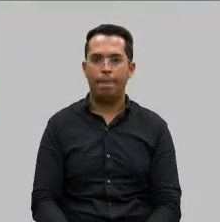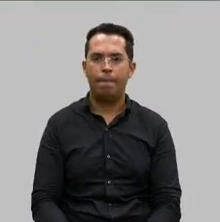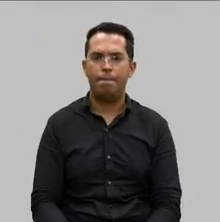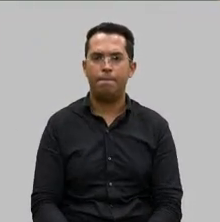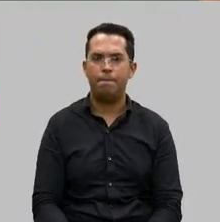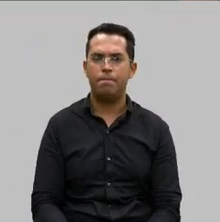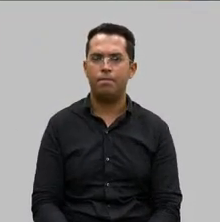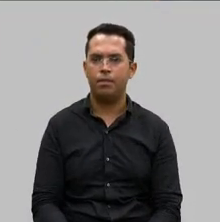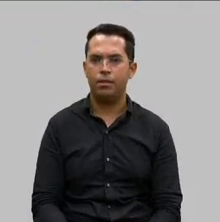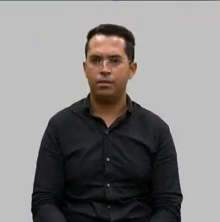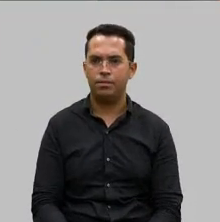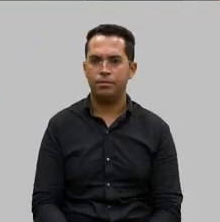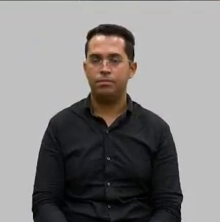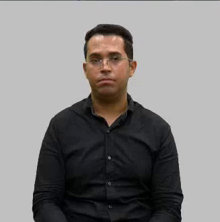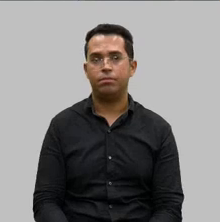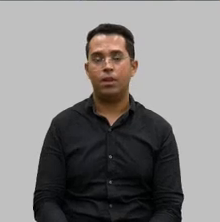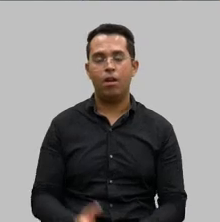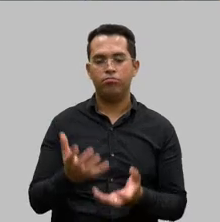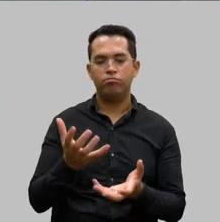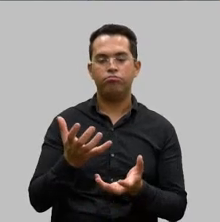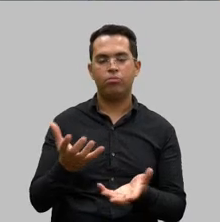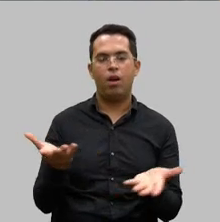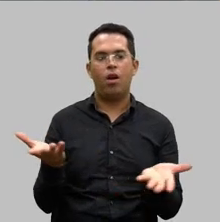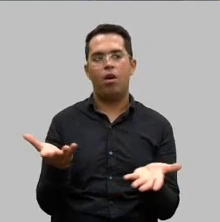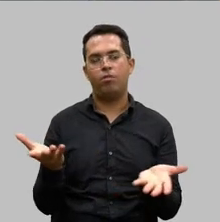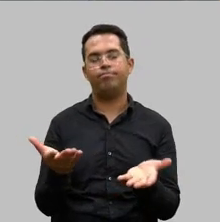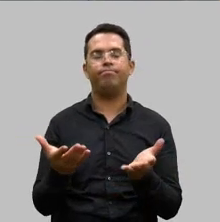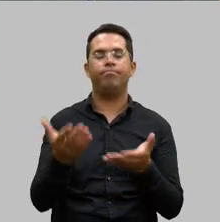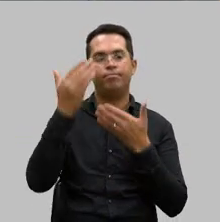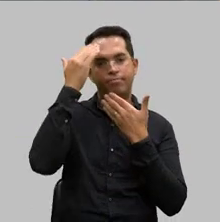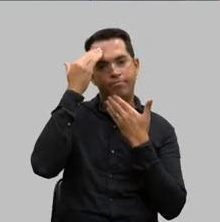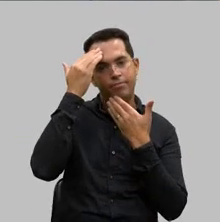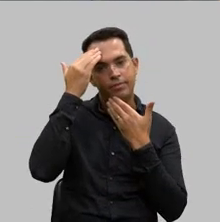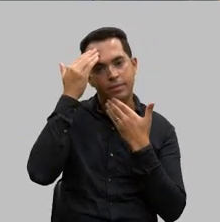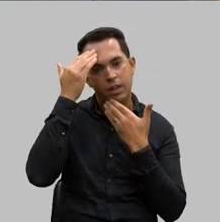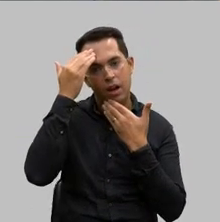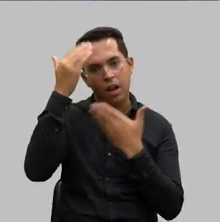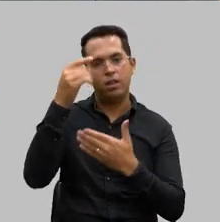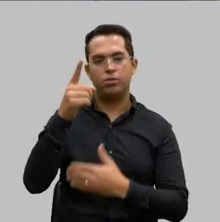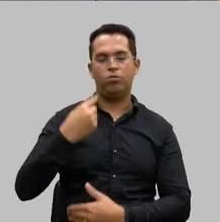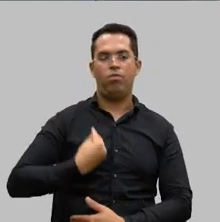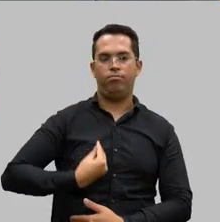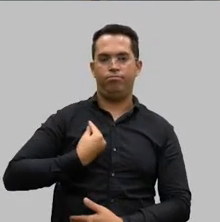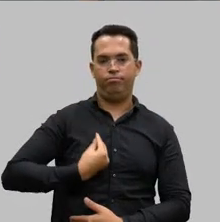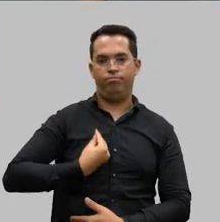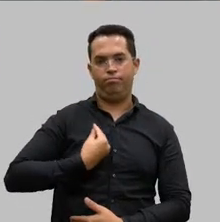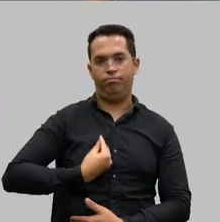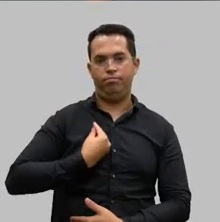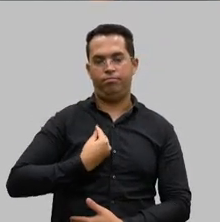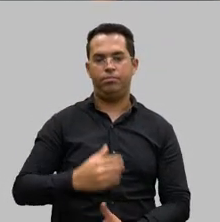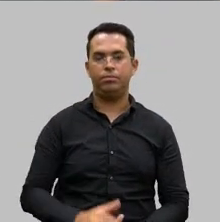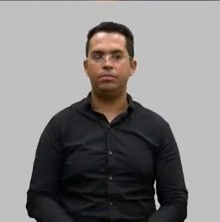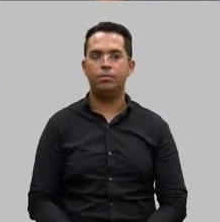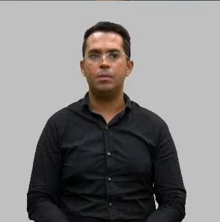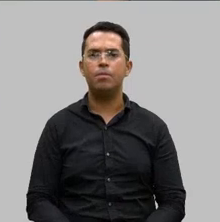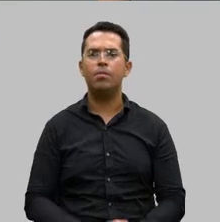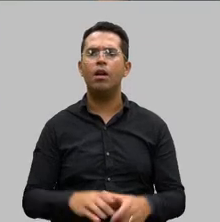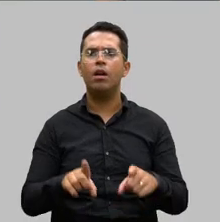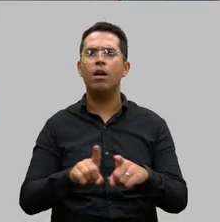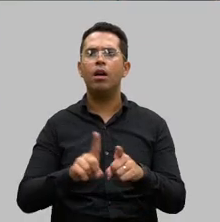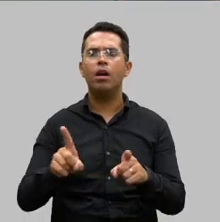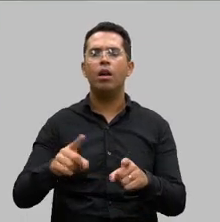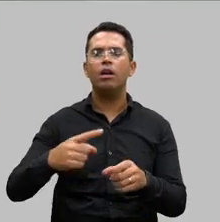e quero registrar aqui a presença também do Beto alegria nossa importante liderança de Birité faz um trabalho